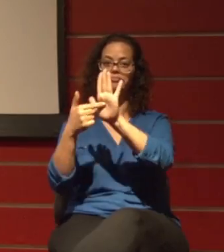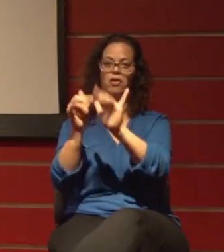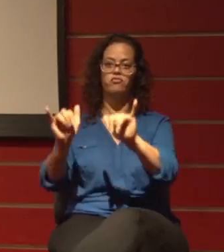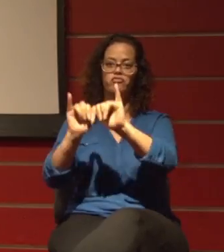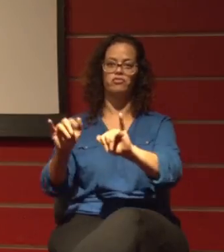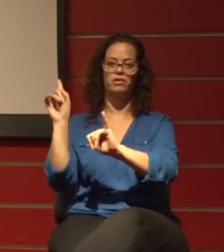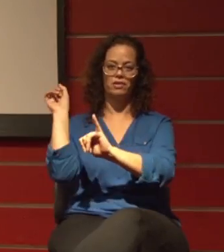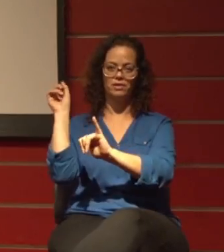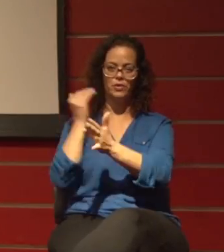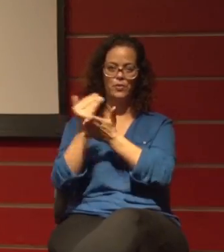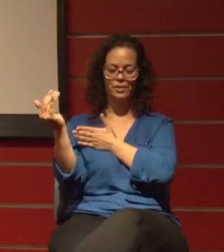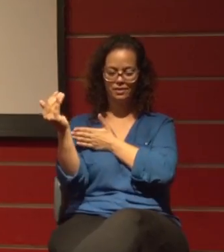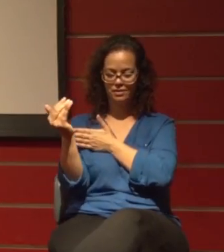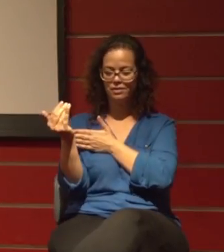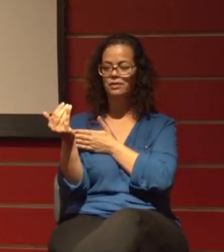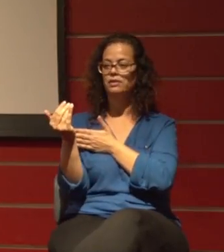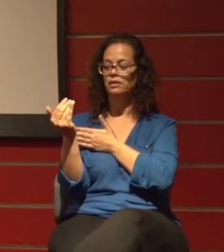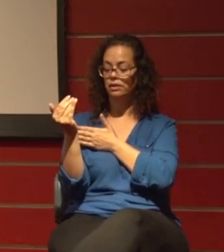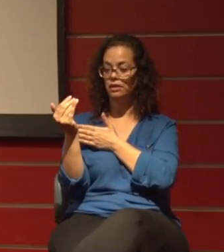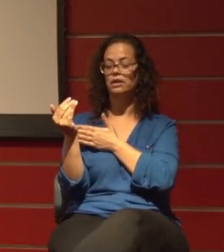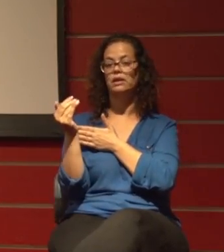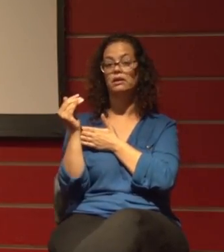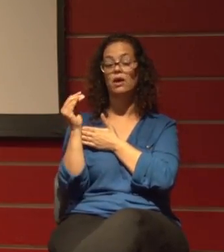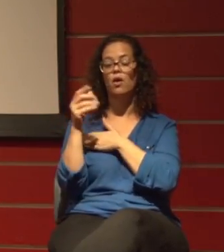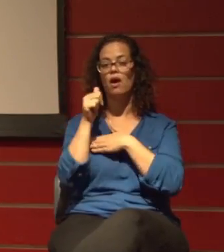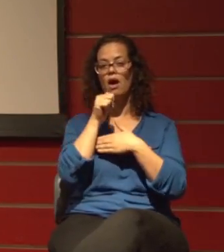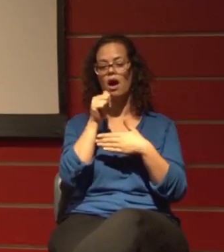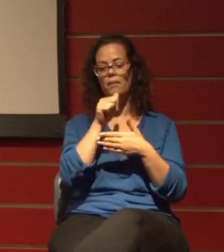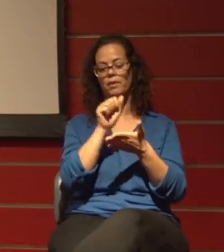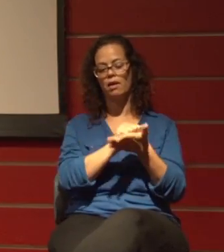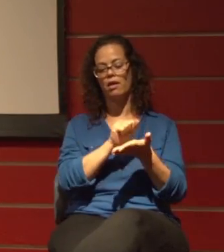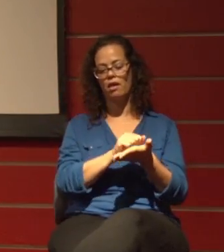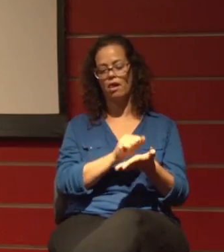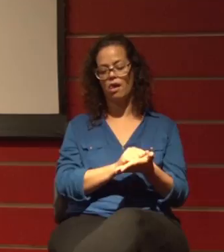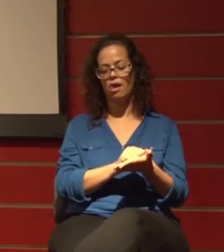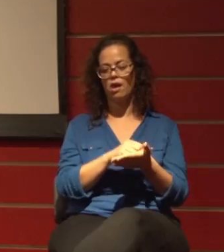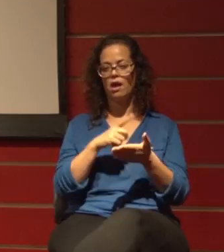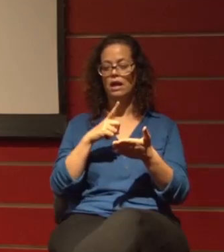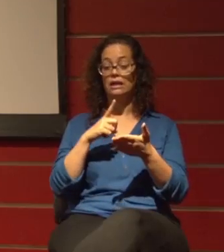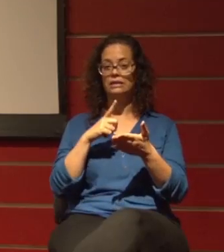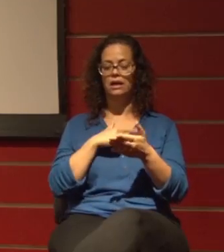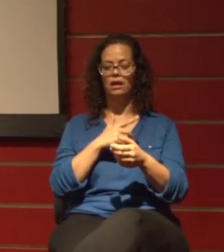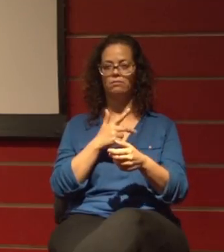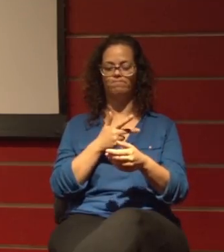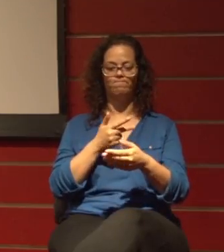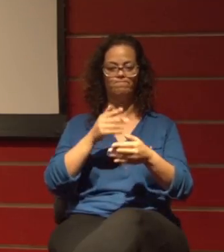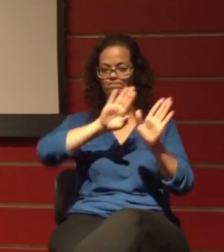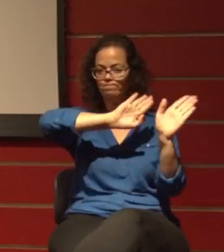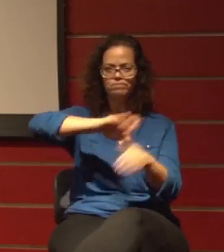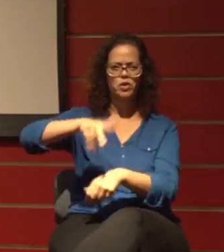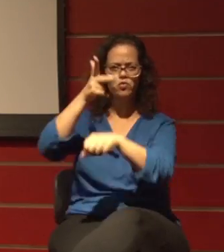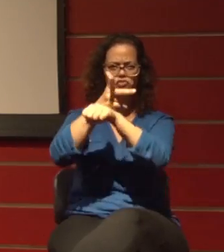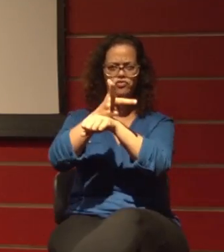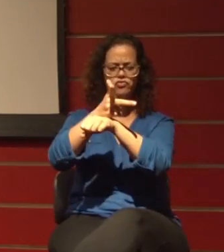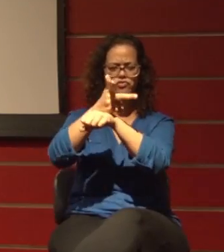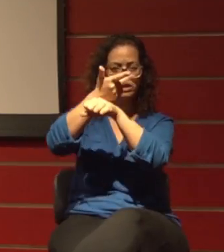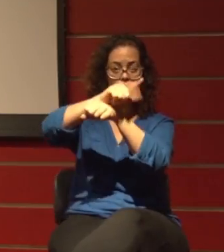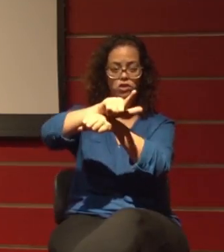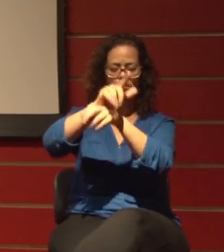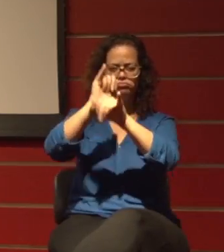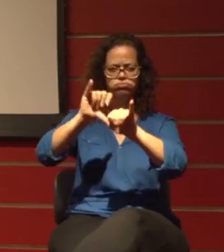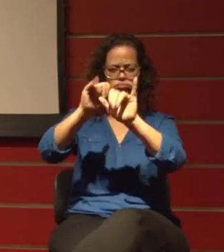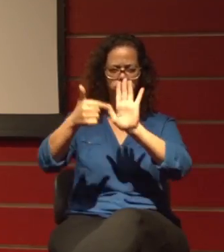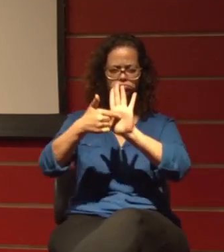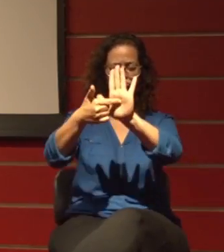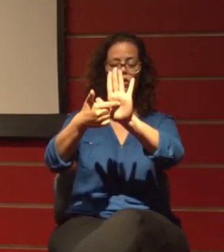a o rote mudou a programação gravou de novo fez gravar de novo e solta esse episódio onde